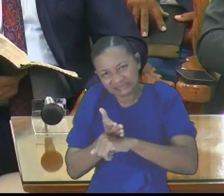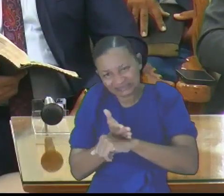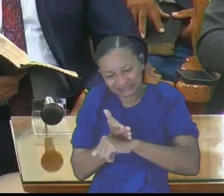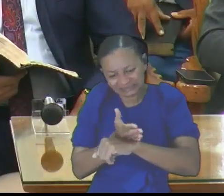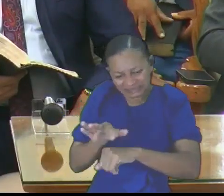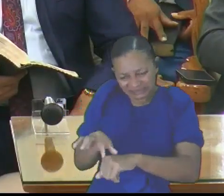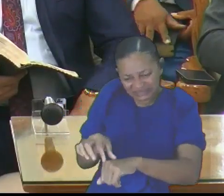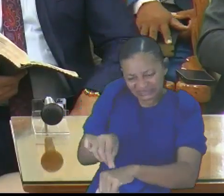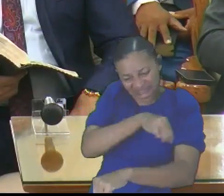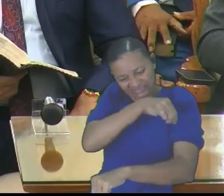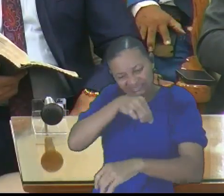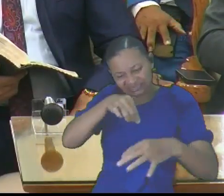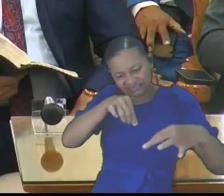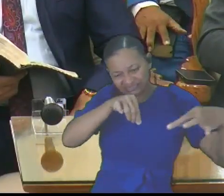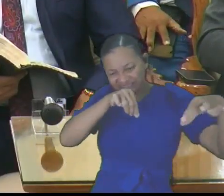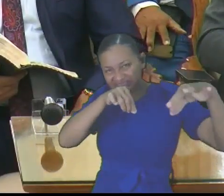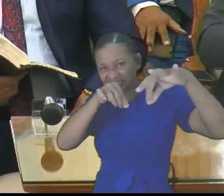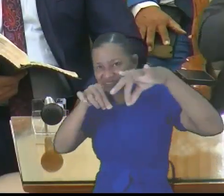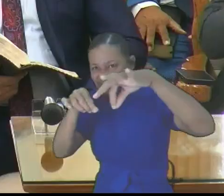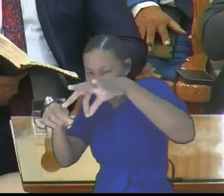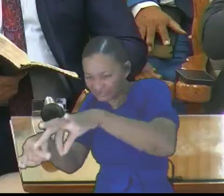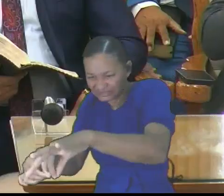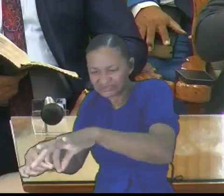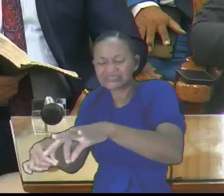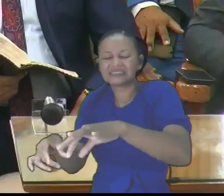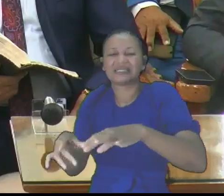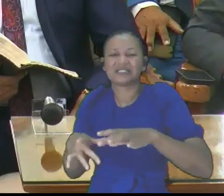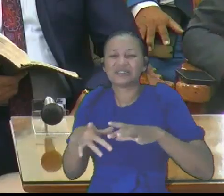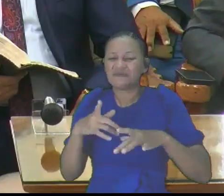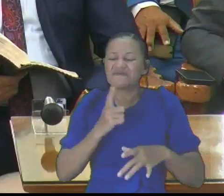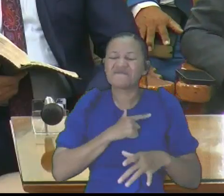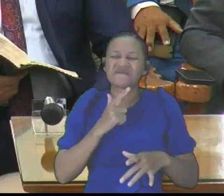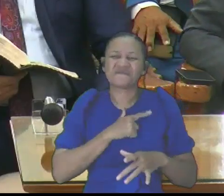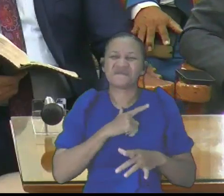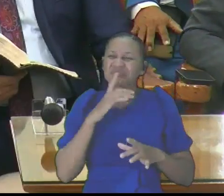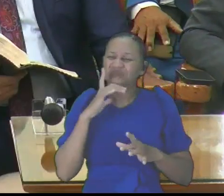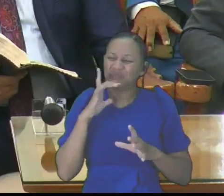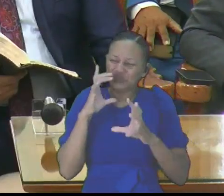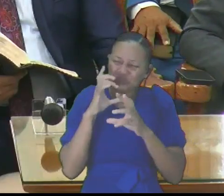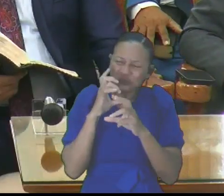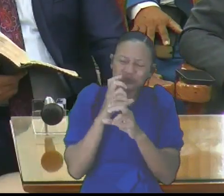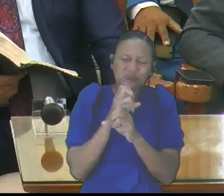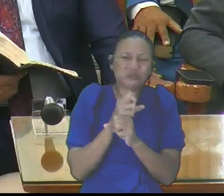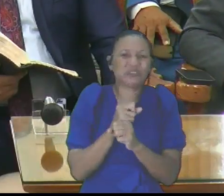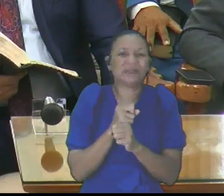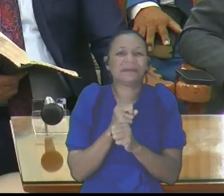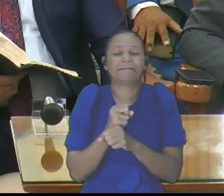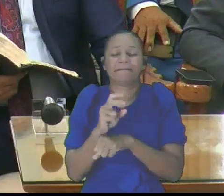por cima? Feia, não era bonita, era escura. Para